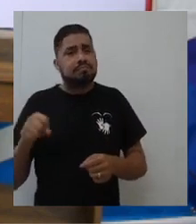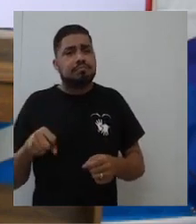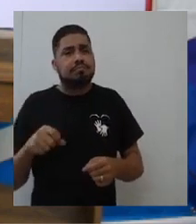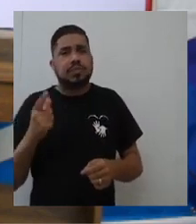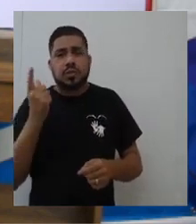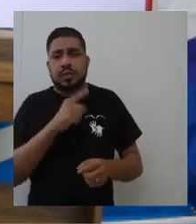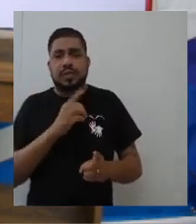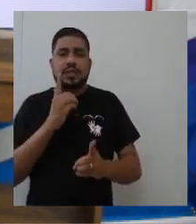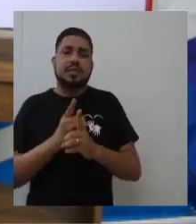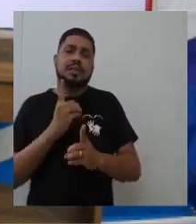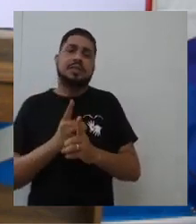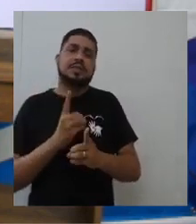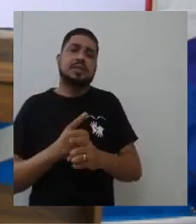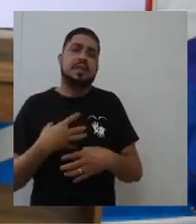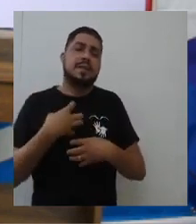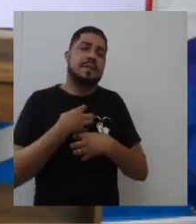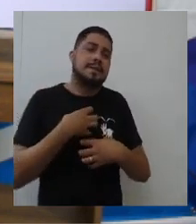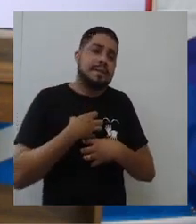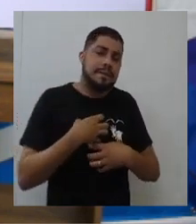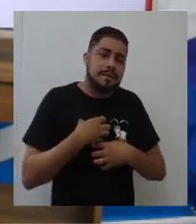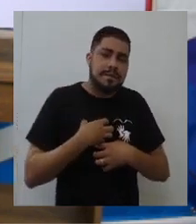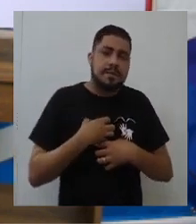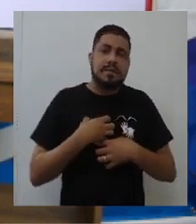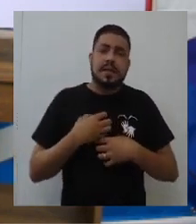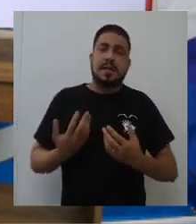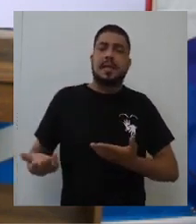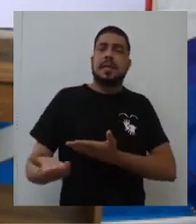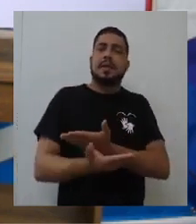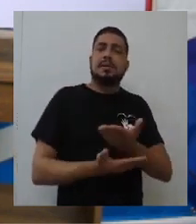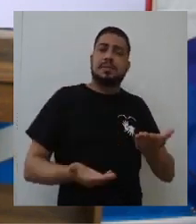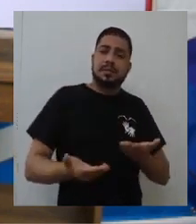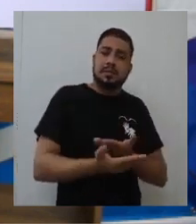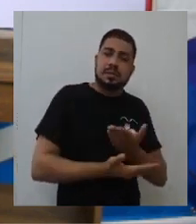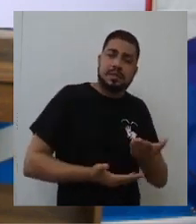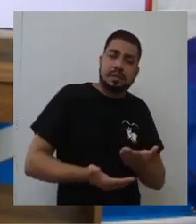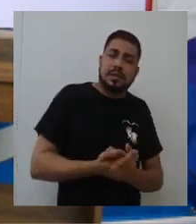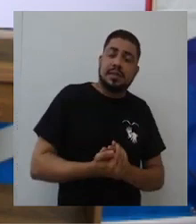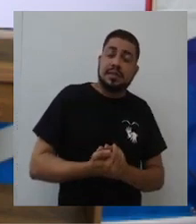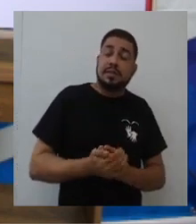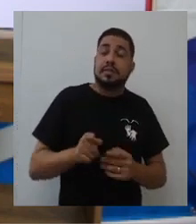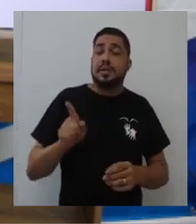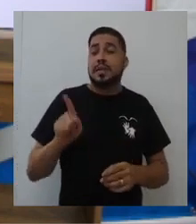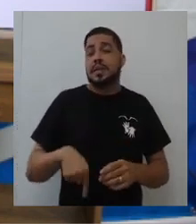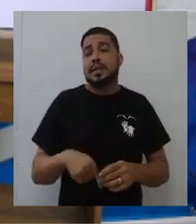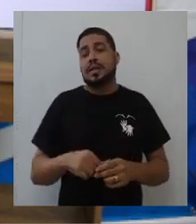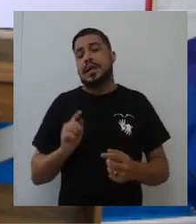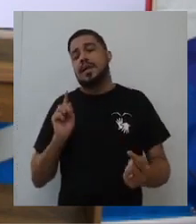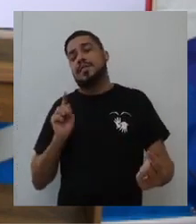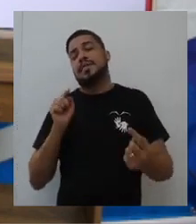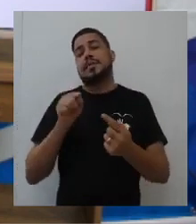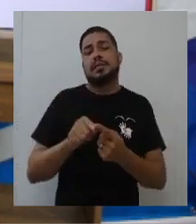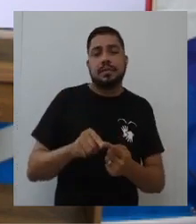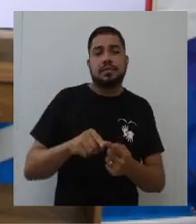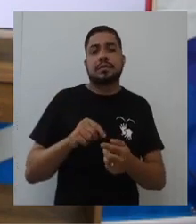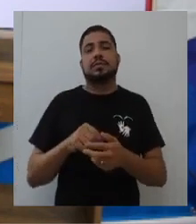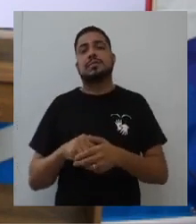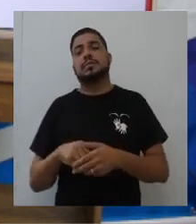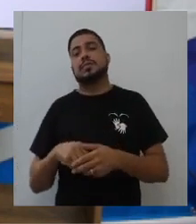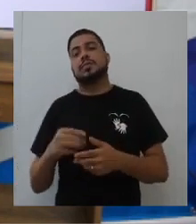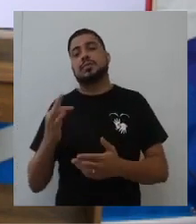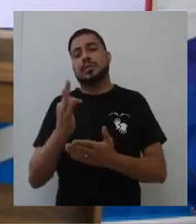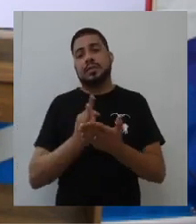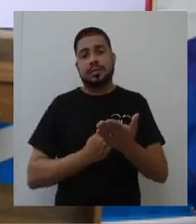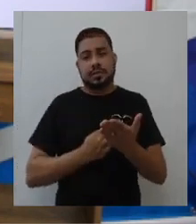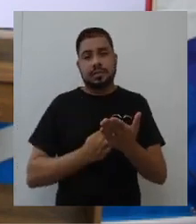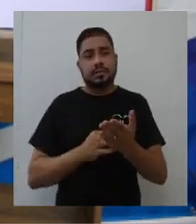conseguir identificar isso de forma relacionada àquilo que é a finalidade, o objetivo do